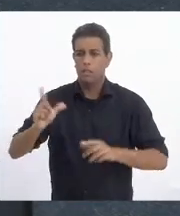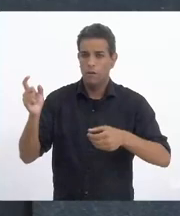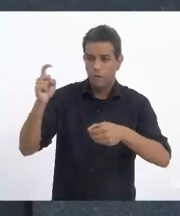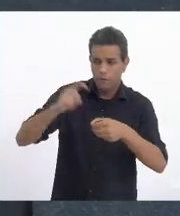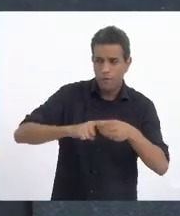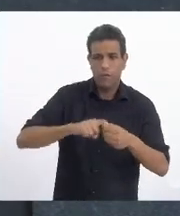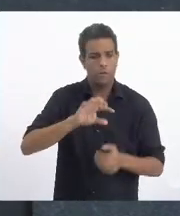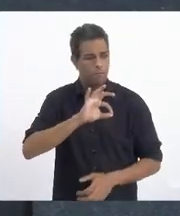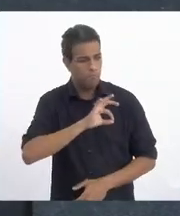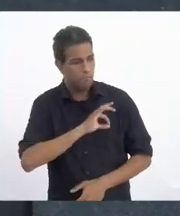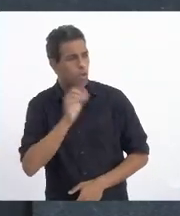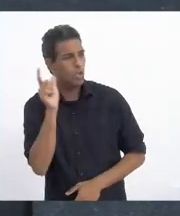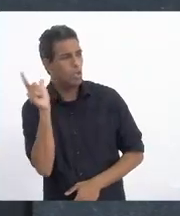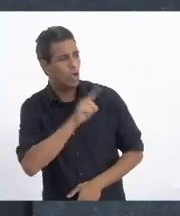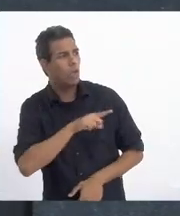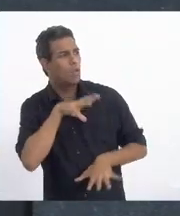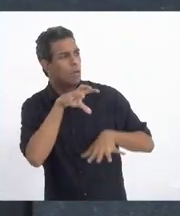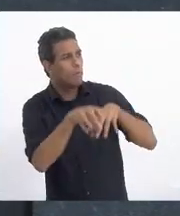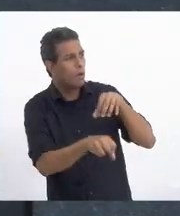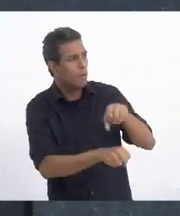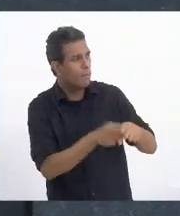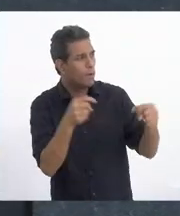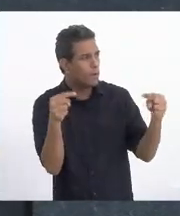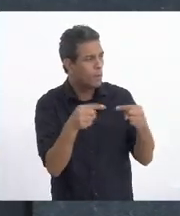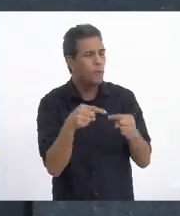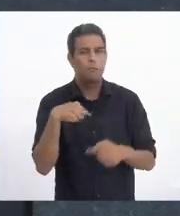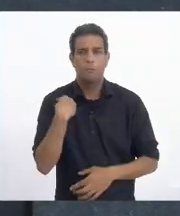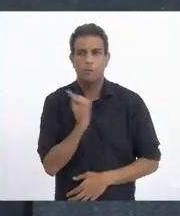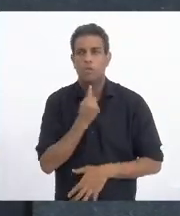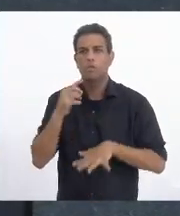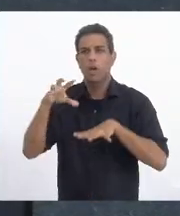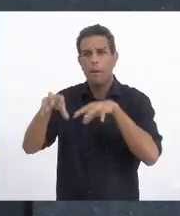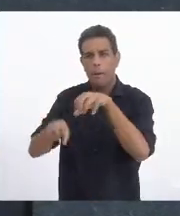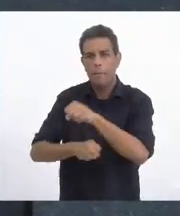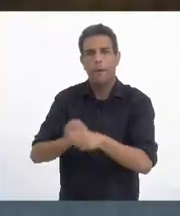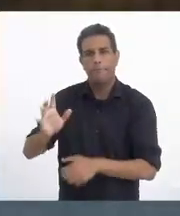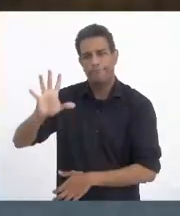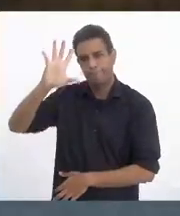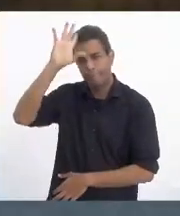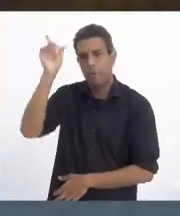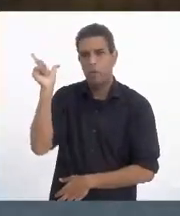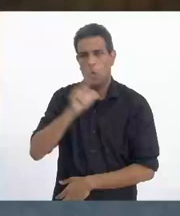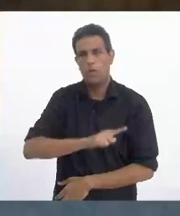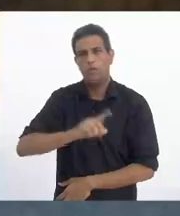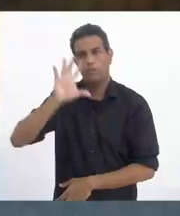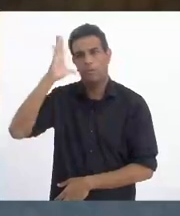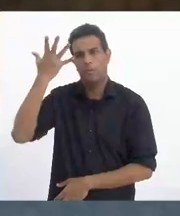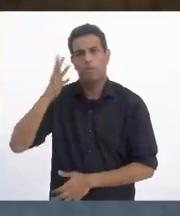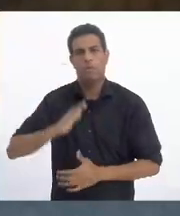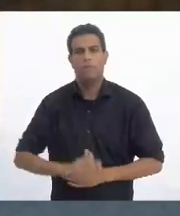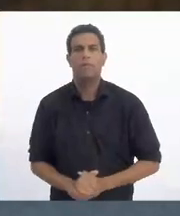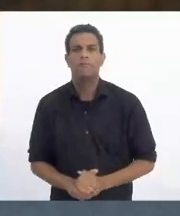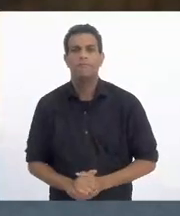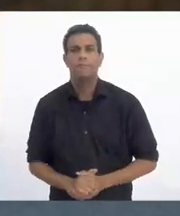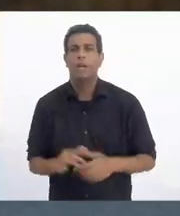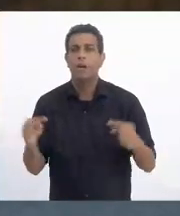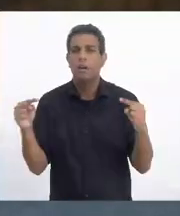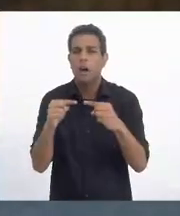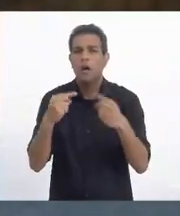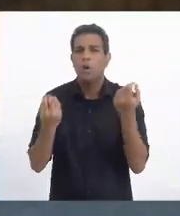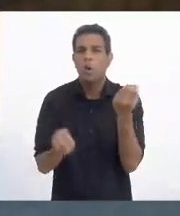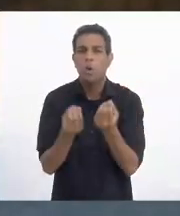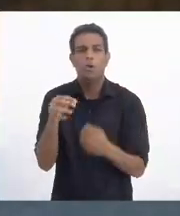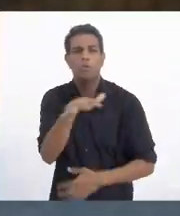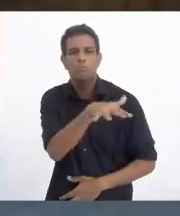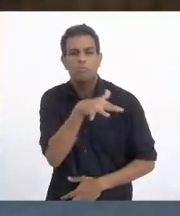para a porta dos batalhões, a gente vai voltar. A gente vai voltar para a porta dos batalhões. E dessa vez a gente vai